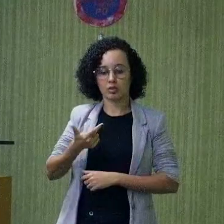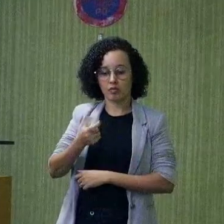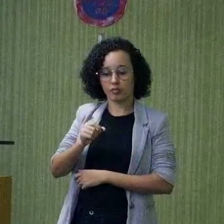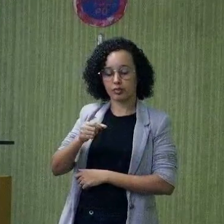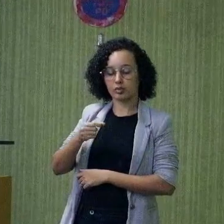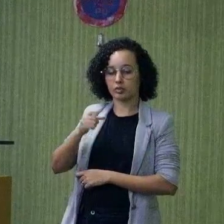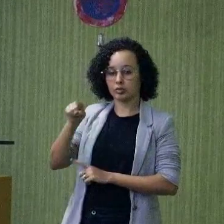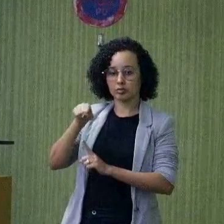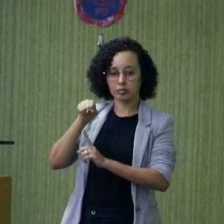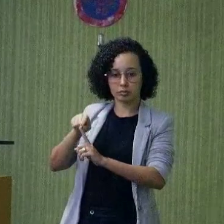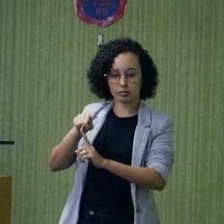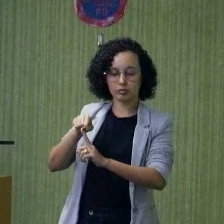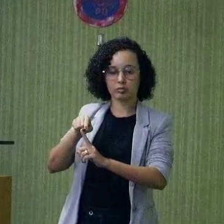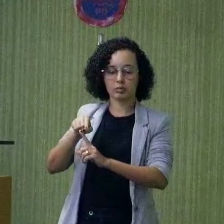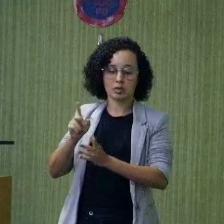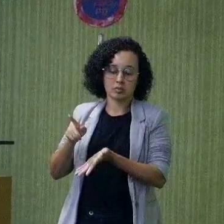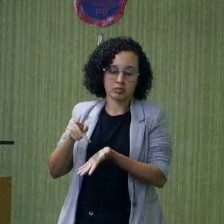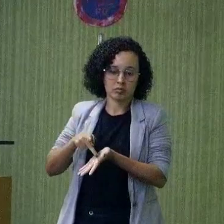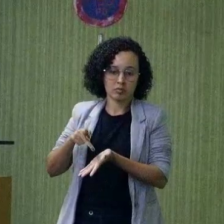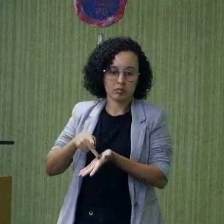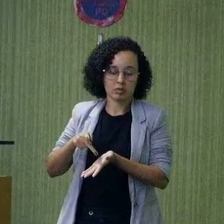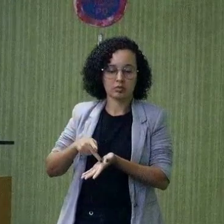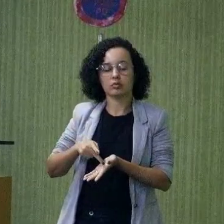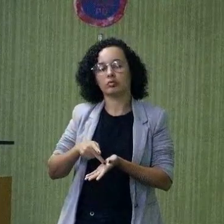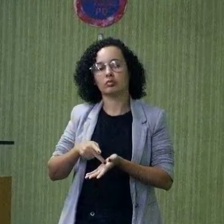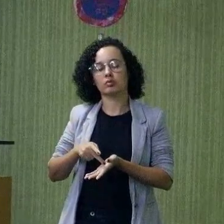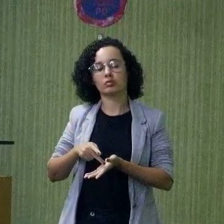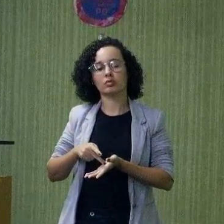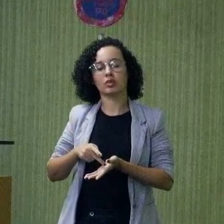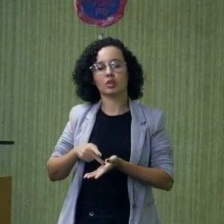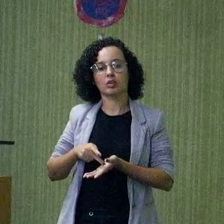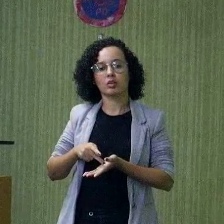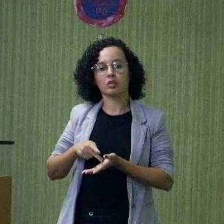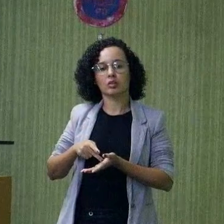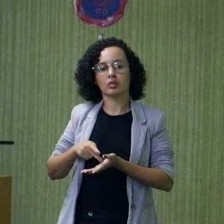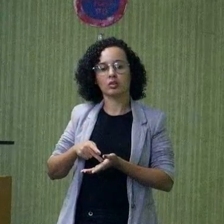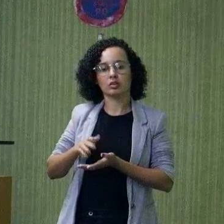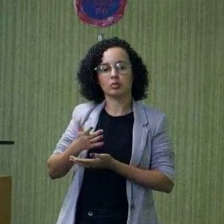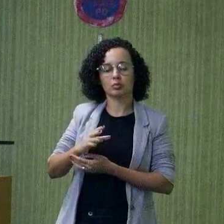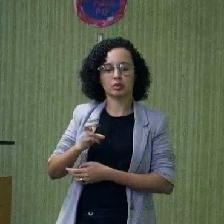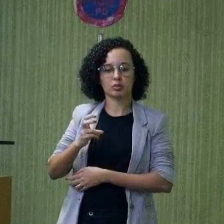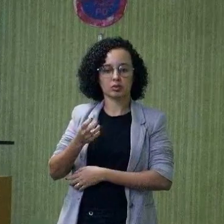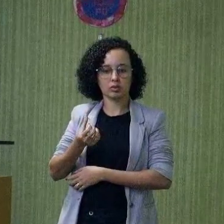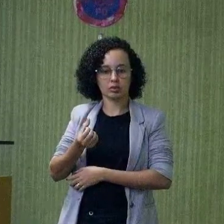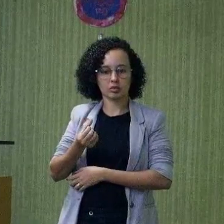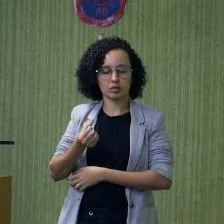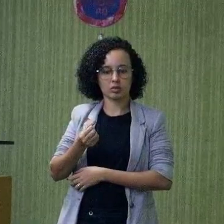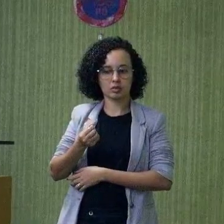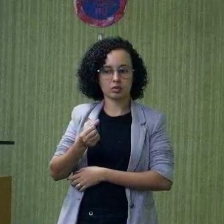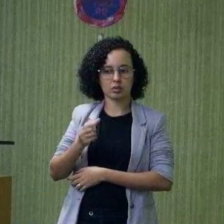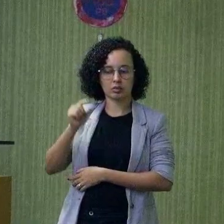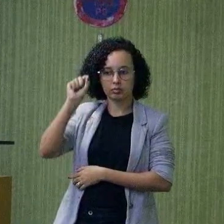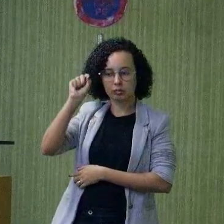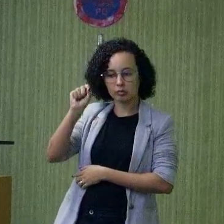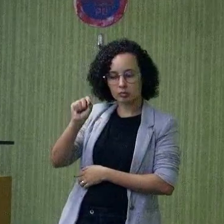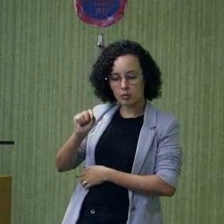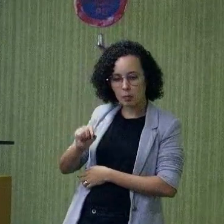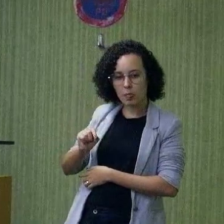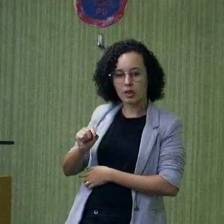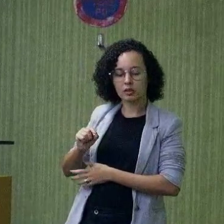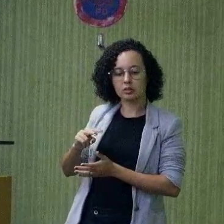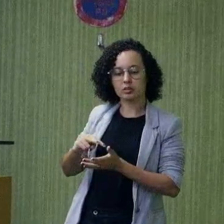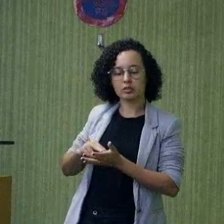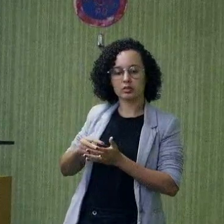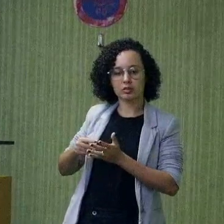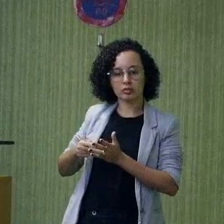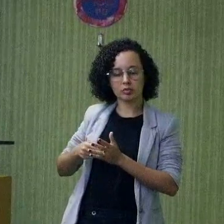eh que na verdade acabam se desdobrando no 56 indicadores hoje eh O que significa na